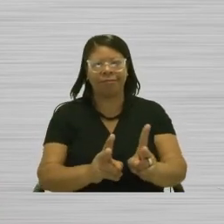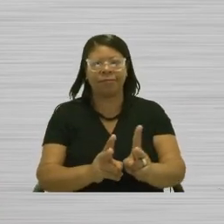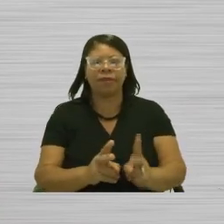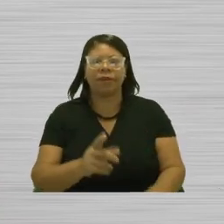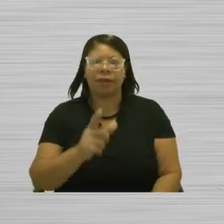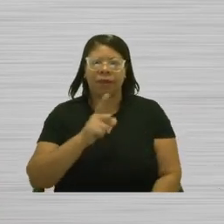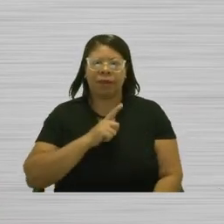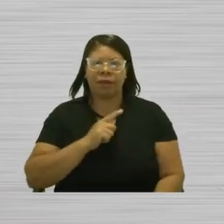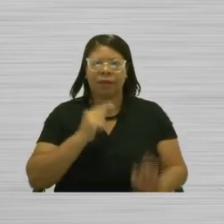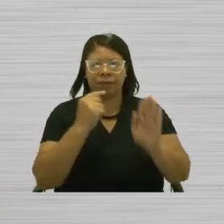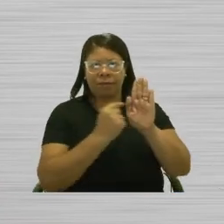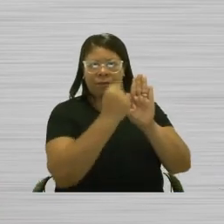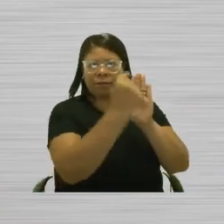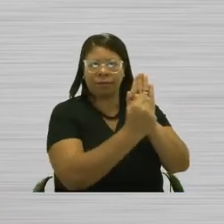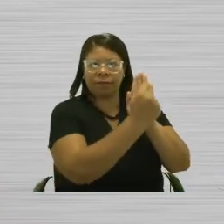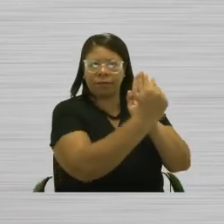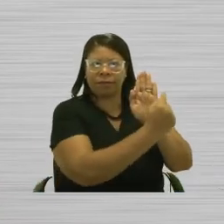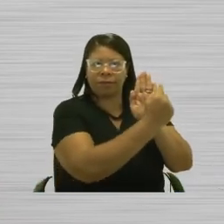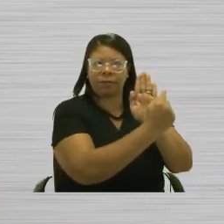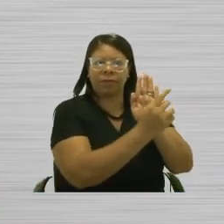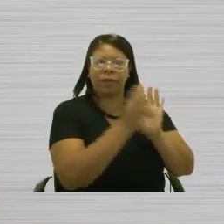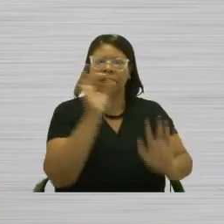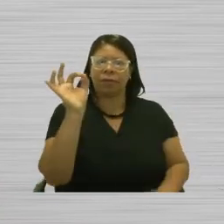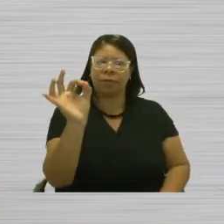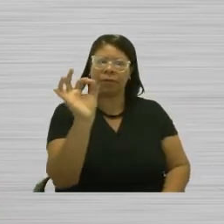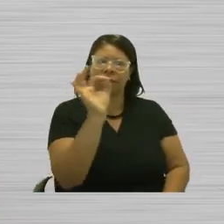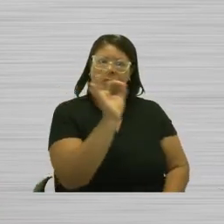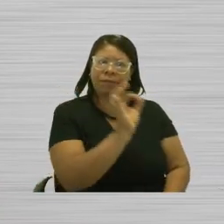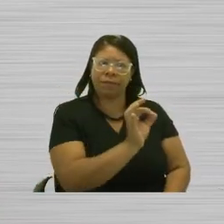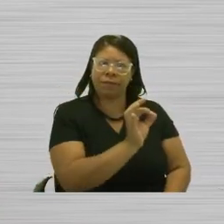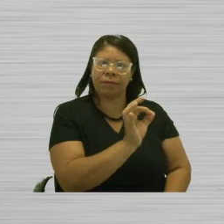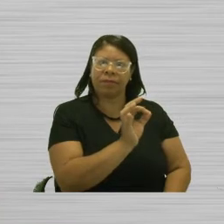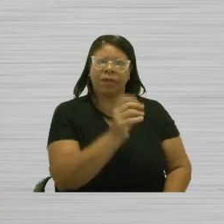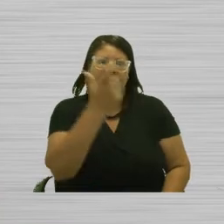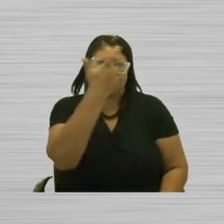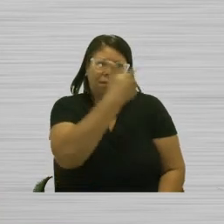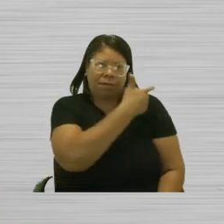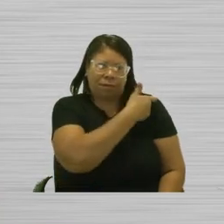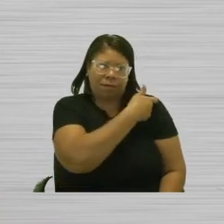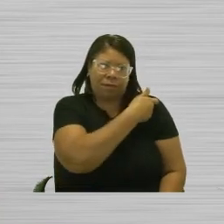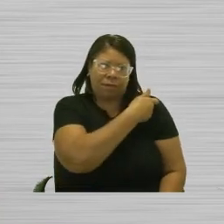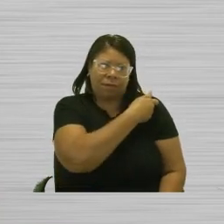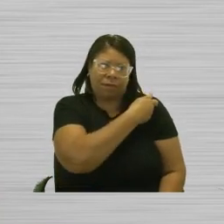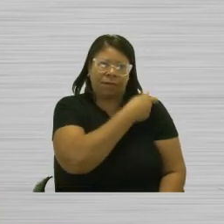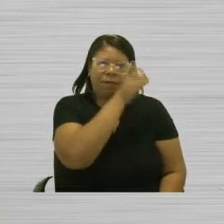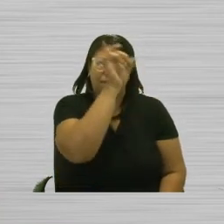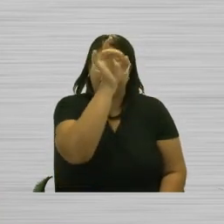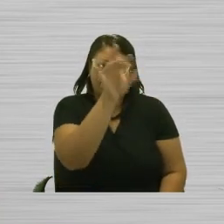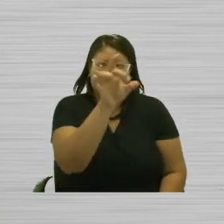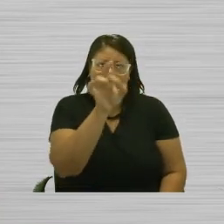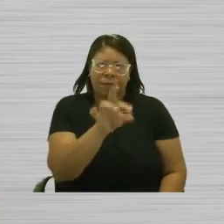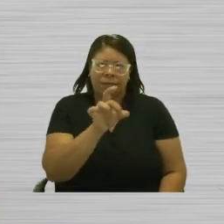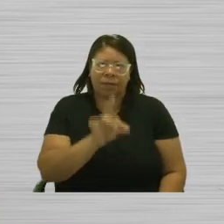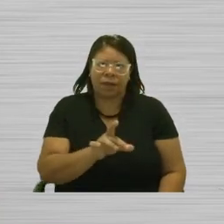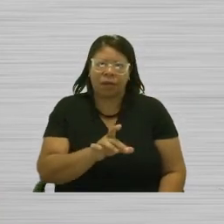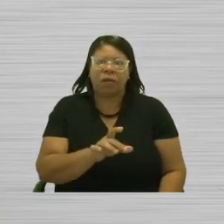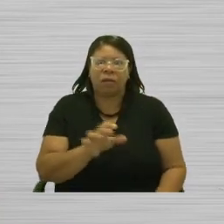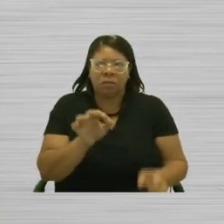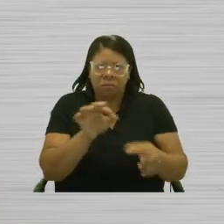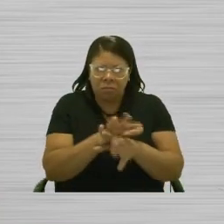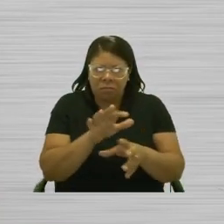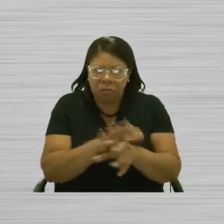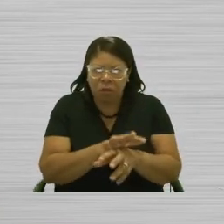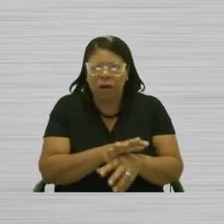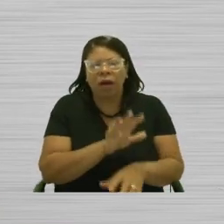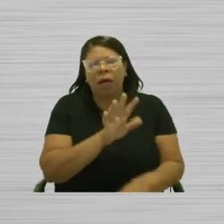aí a porcentagem por tipo de vacina, como que nós estamos de cobertura, 115%